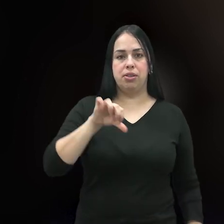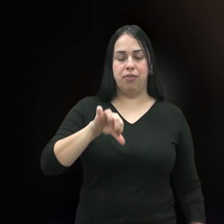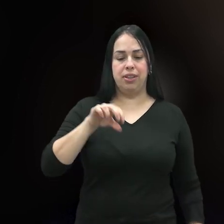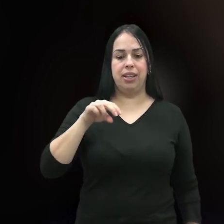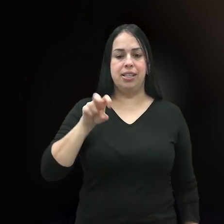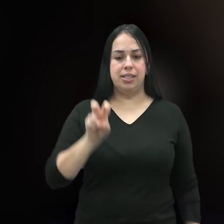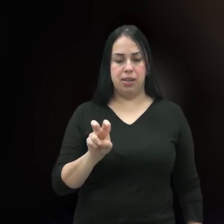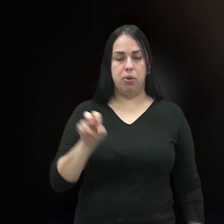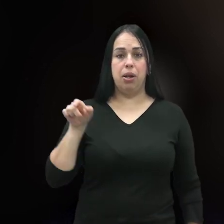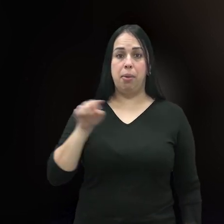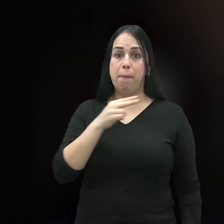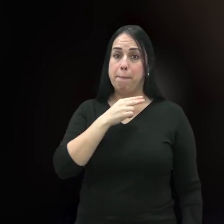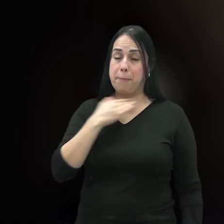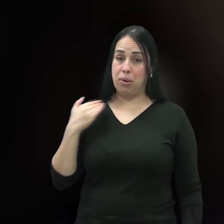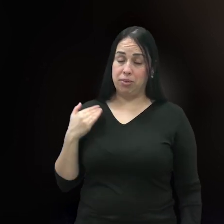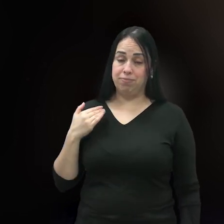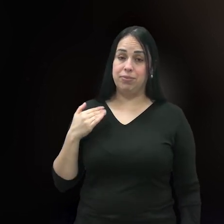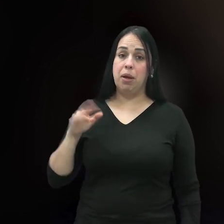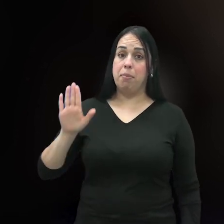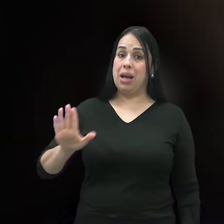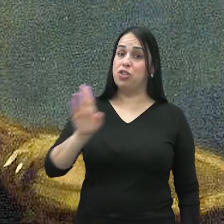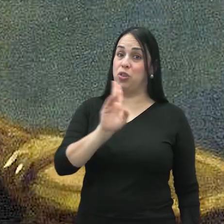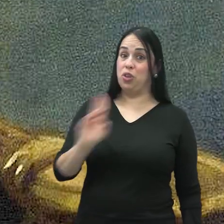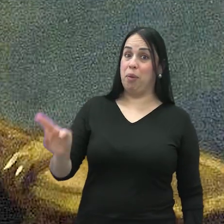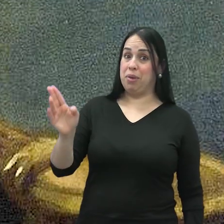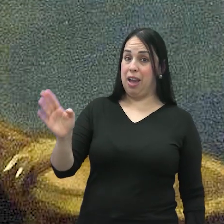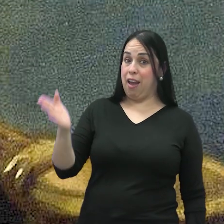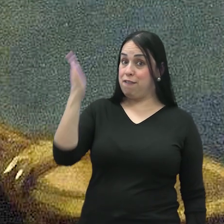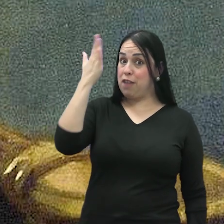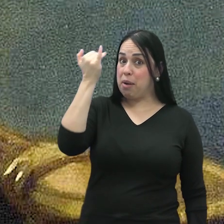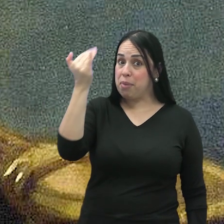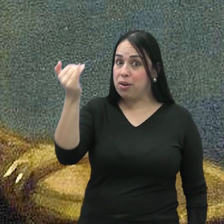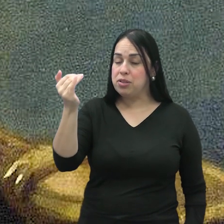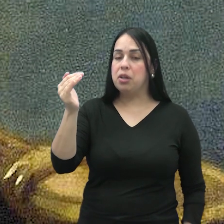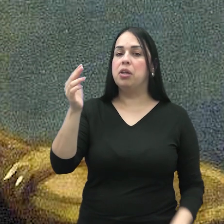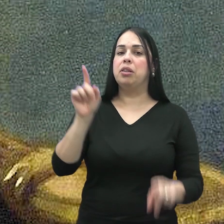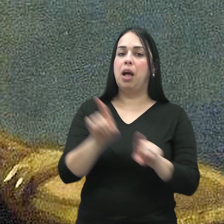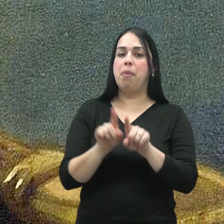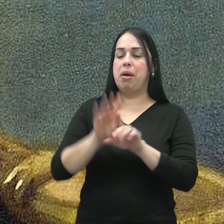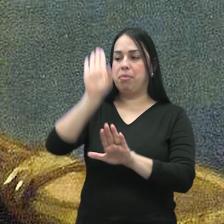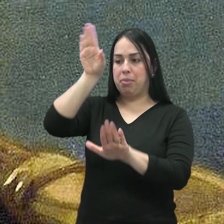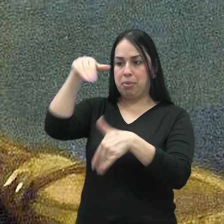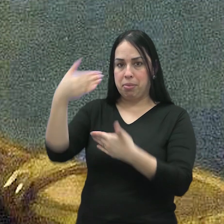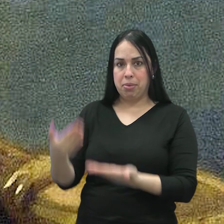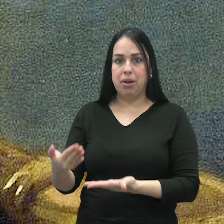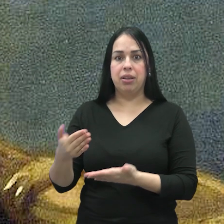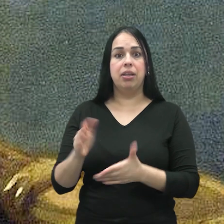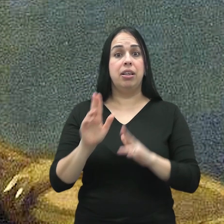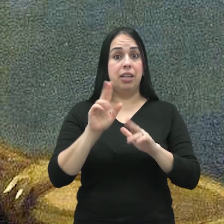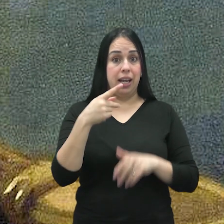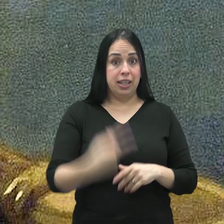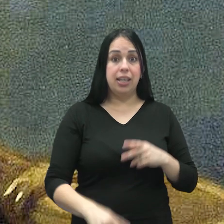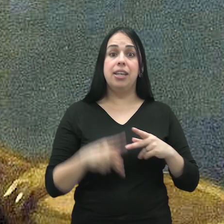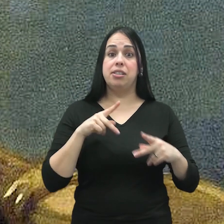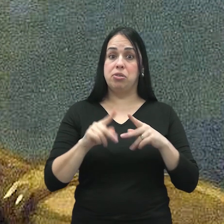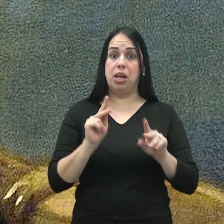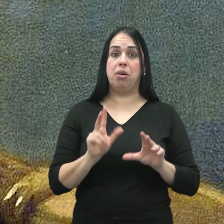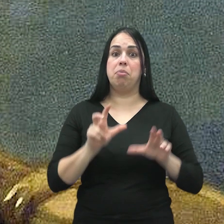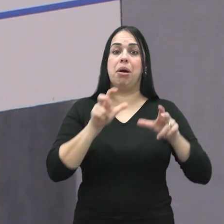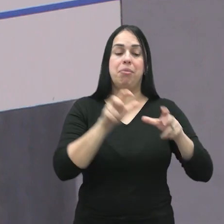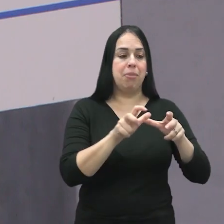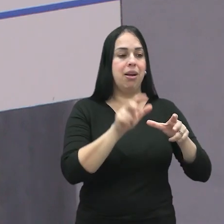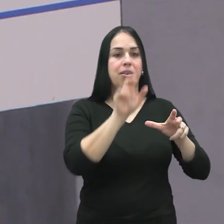1895 e deixou o nome gravado na história do país. Recebeu diversas homenagens e uma delas veio da Câmara Municipal de São